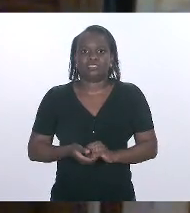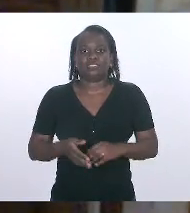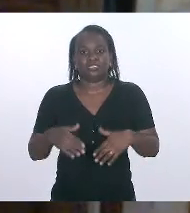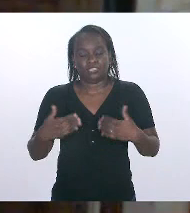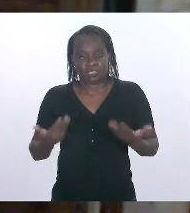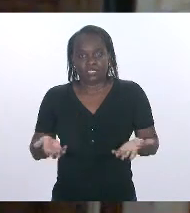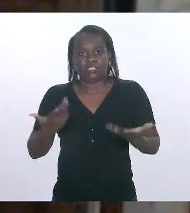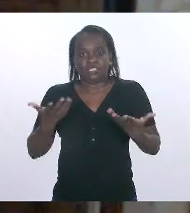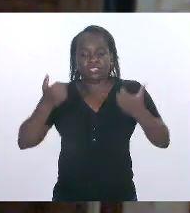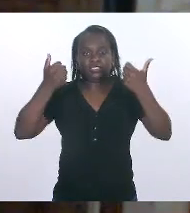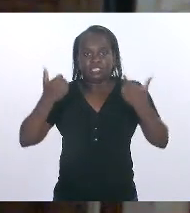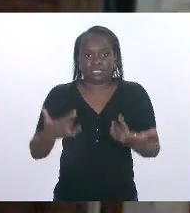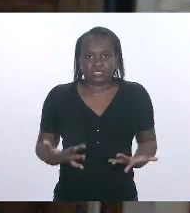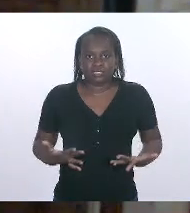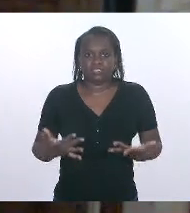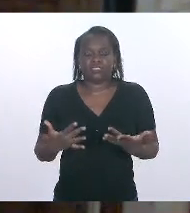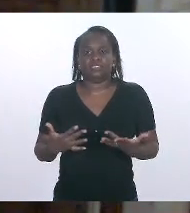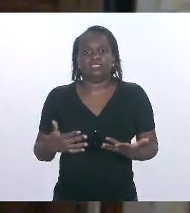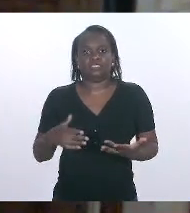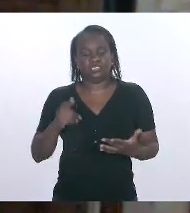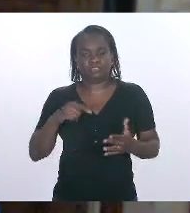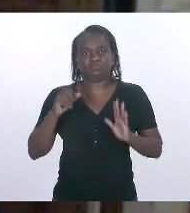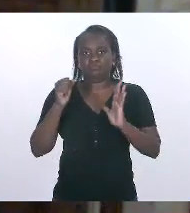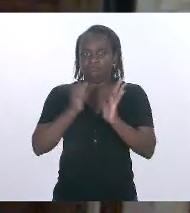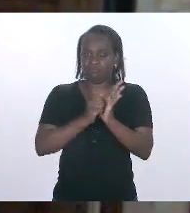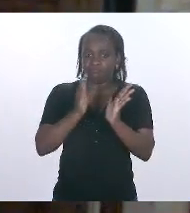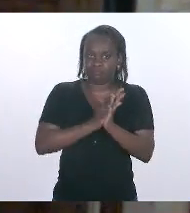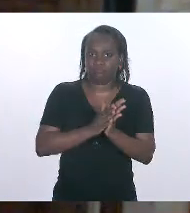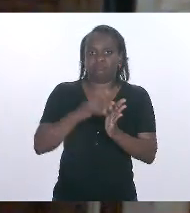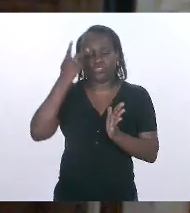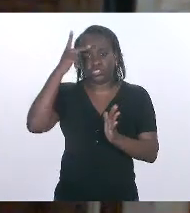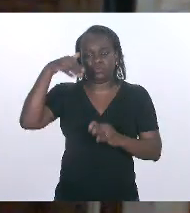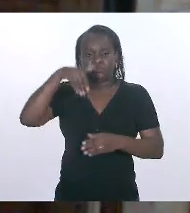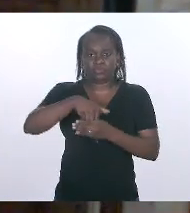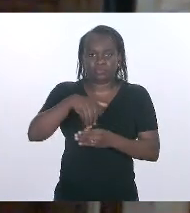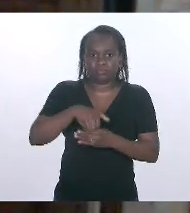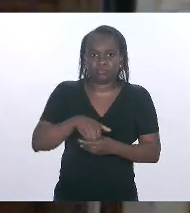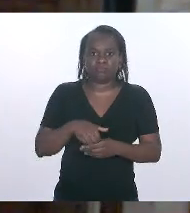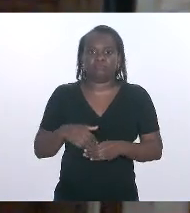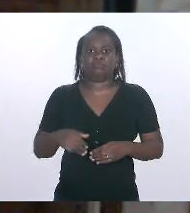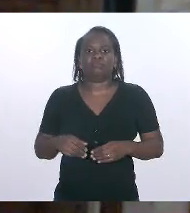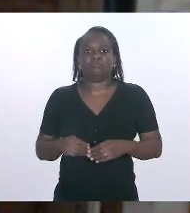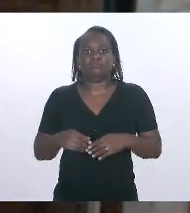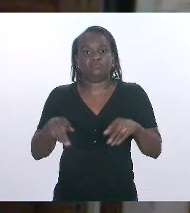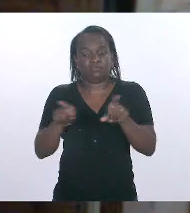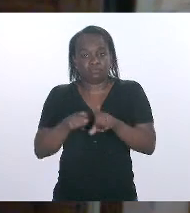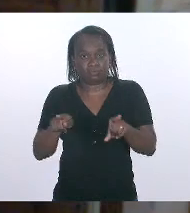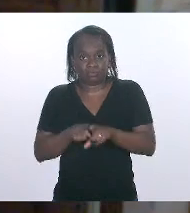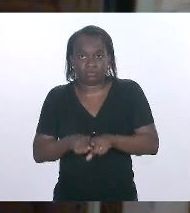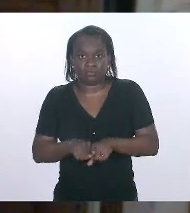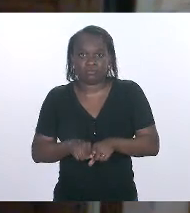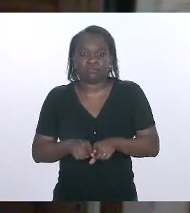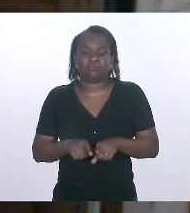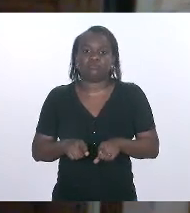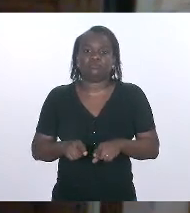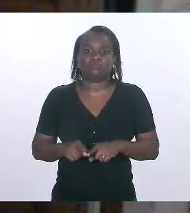Então, eu queria fazer esse registro sobre as eleições e, ao mesmo tempo,